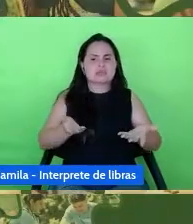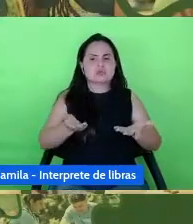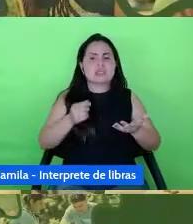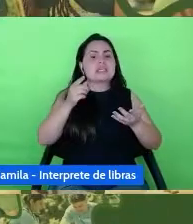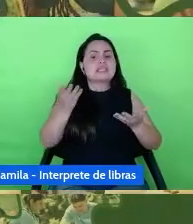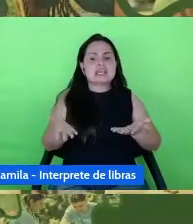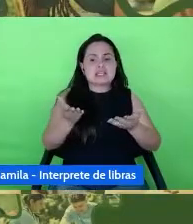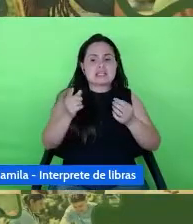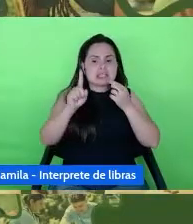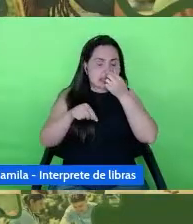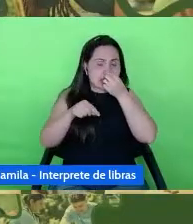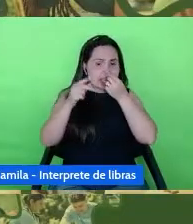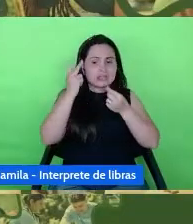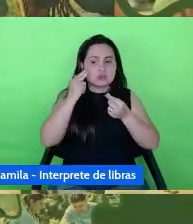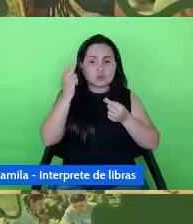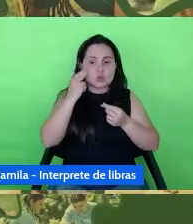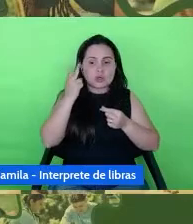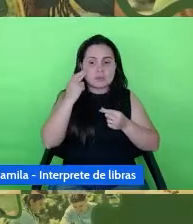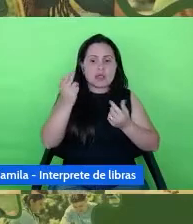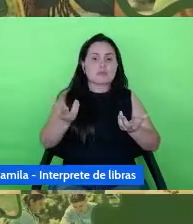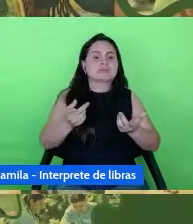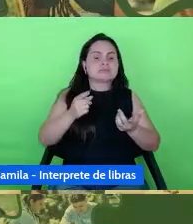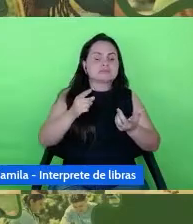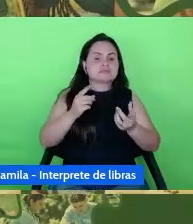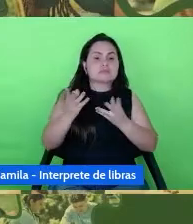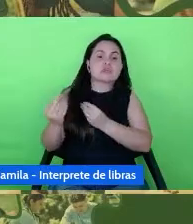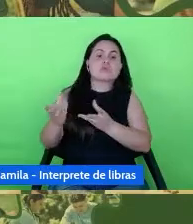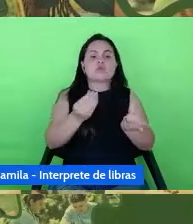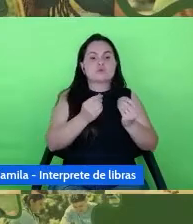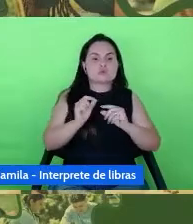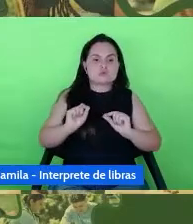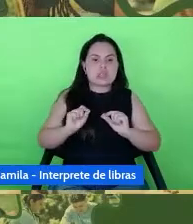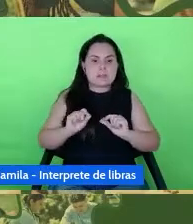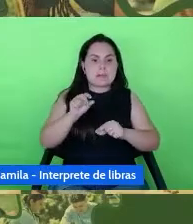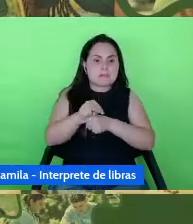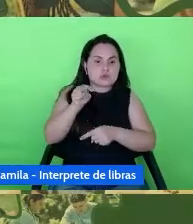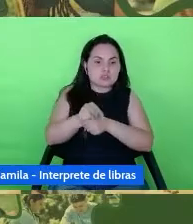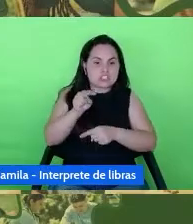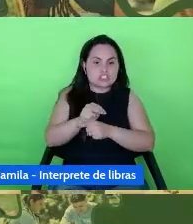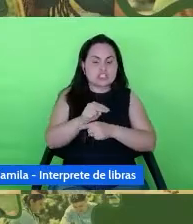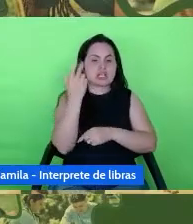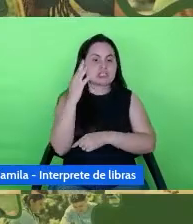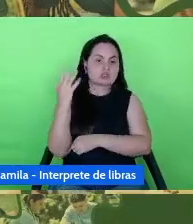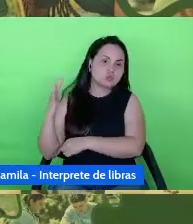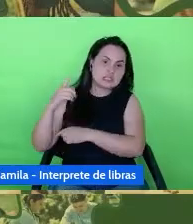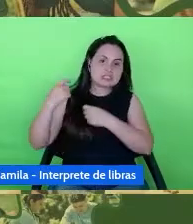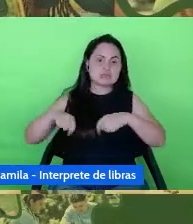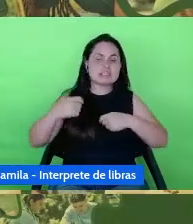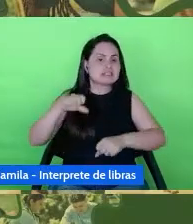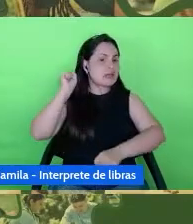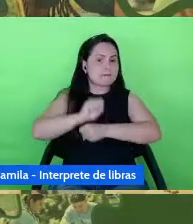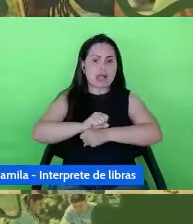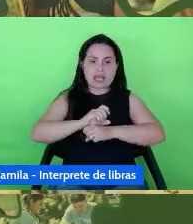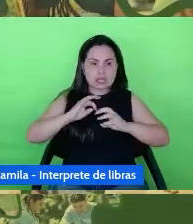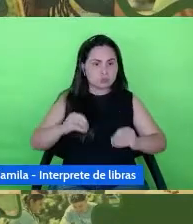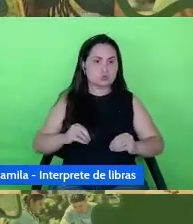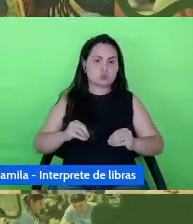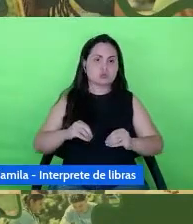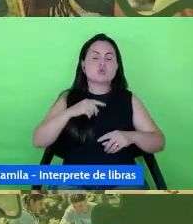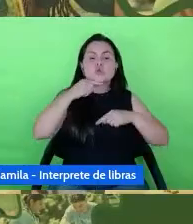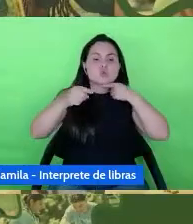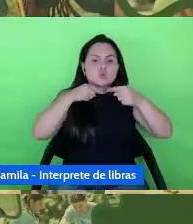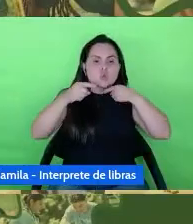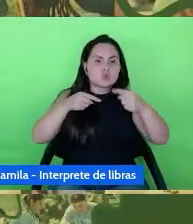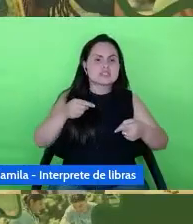que ainda é muito comum entre muitos e muitas, imagina que para proteger a natureza eu tenho que paralisar tudo. Eu não consigo ter um